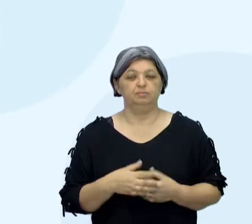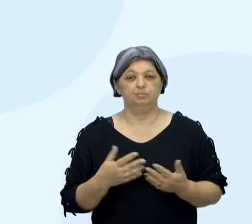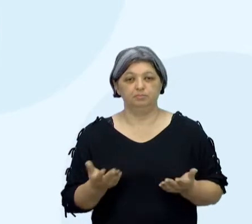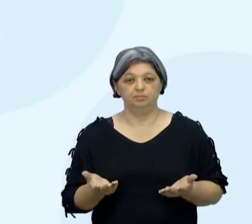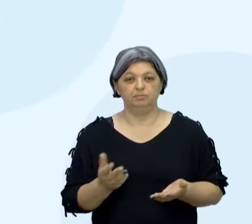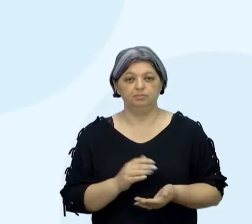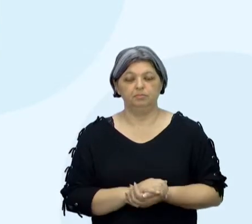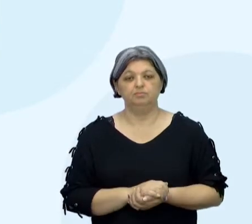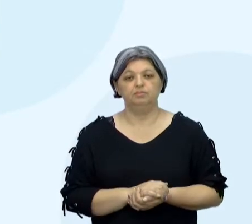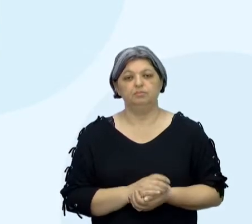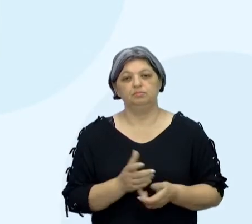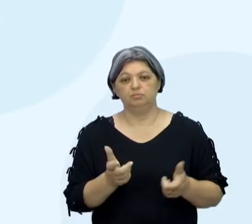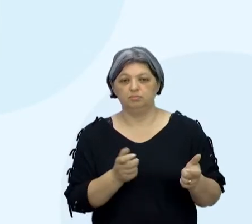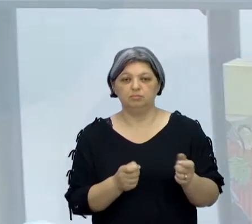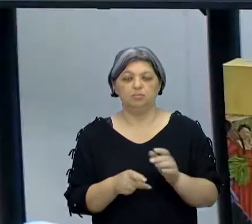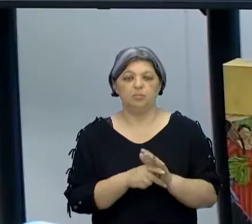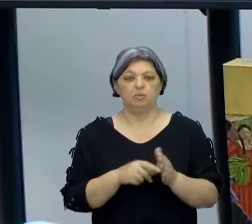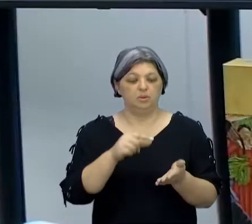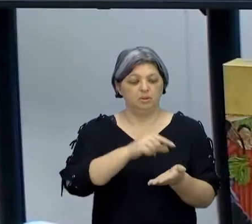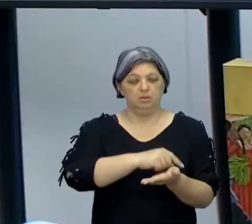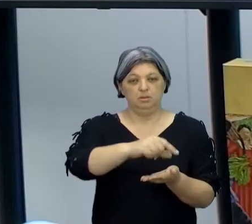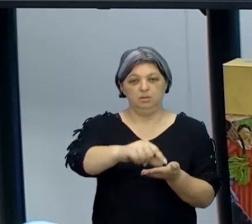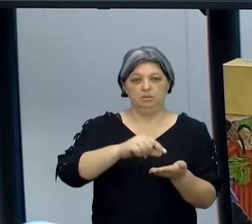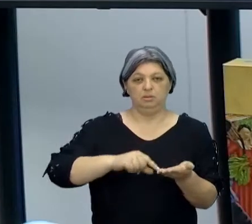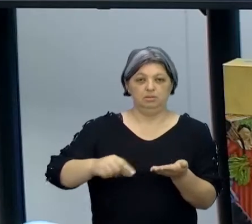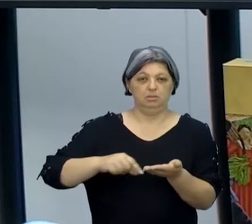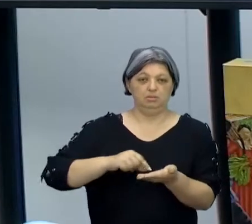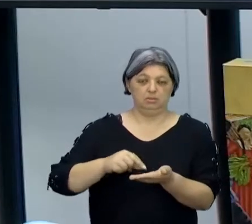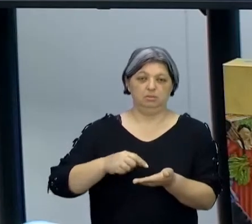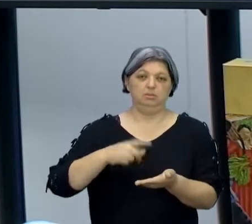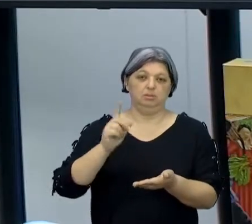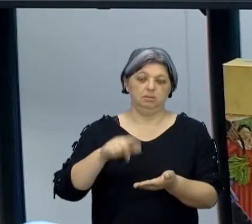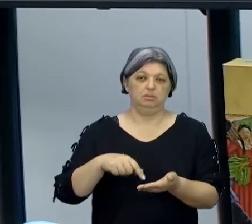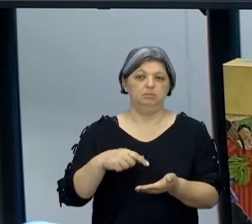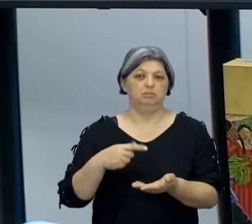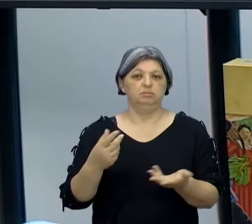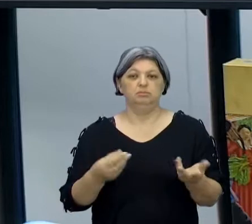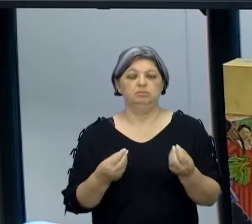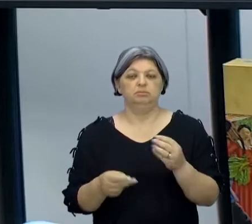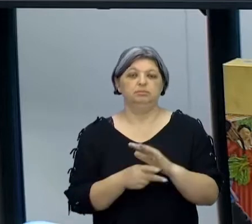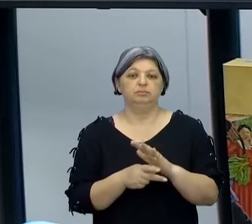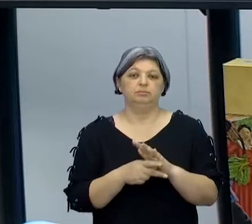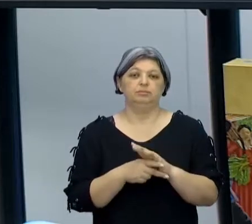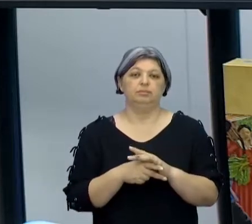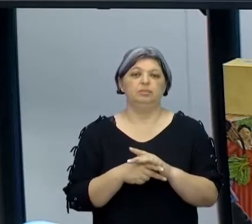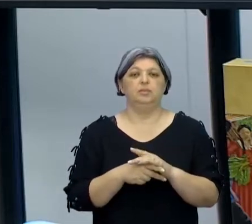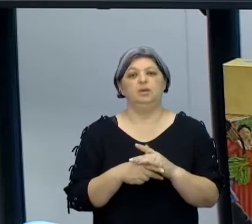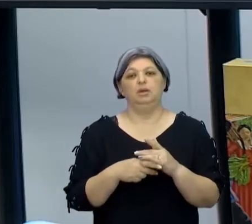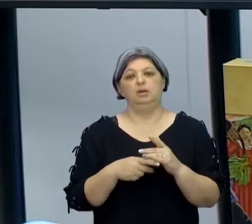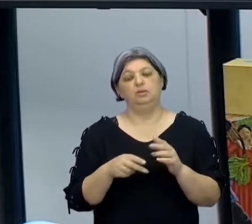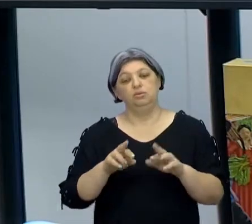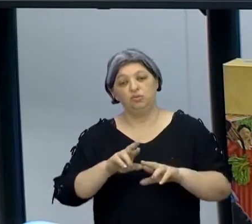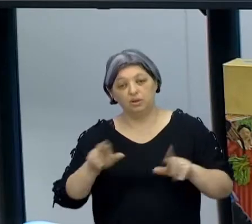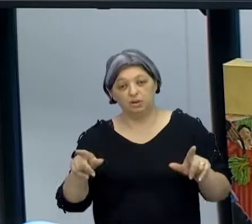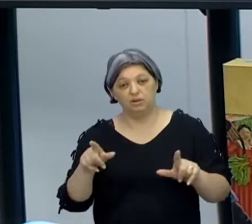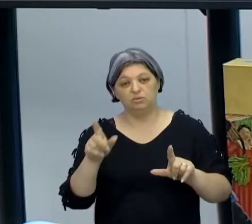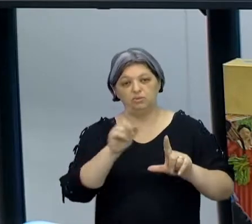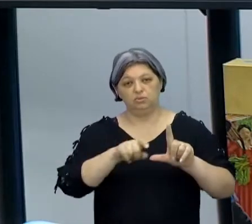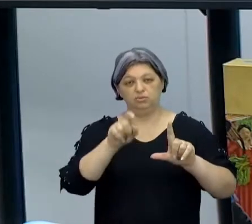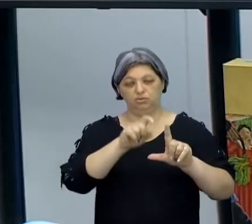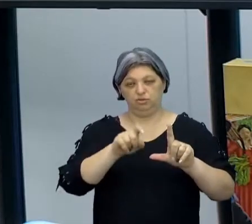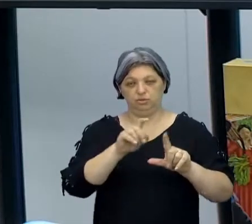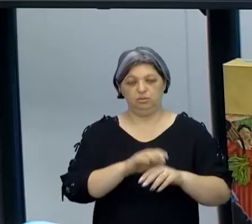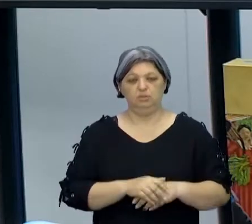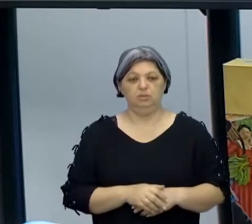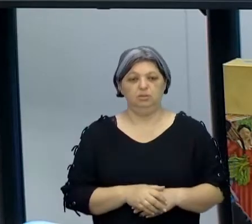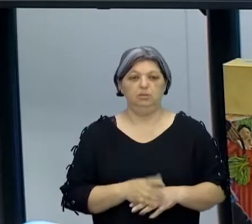normalmente os jogos de tabuleiro, a imersividade deles é menor do que a dos jogos digitais. Dificilmente você